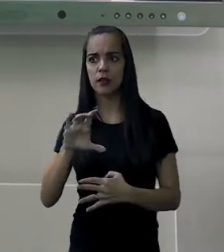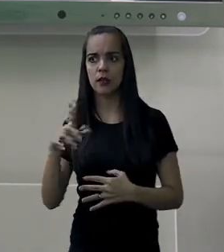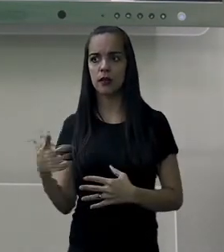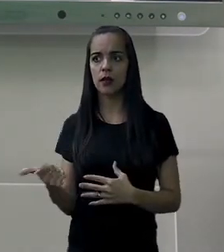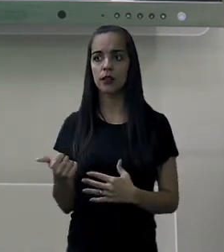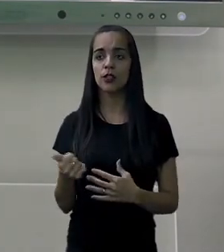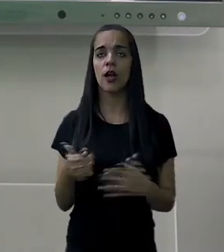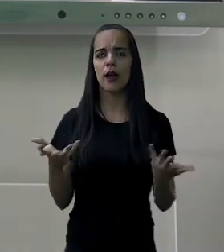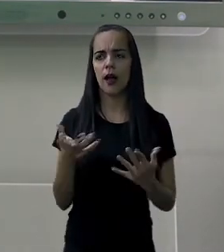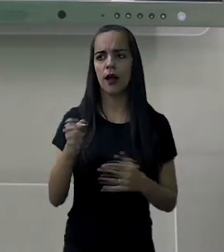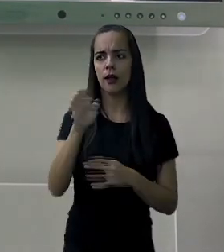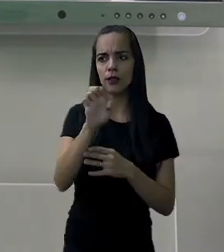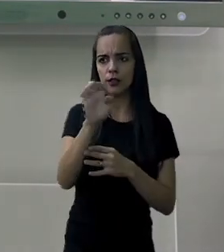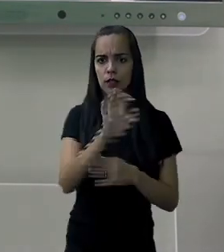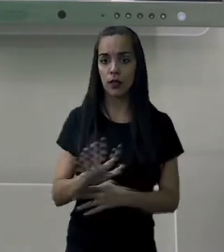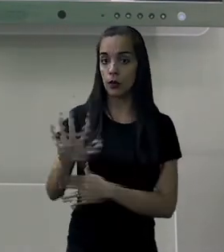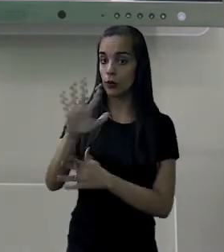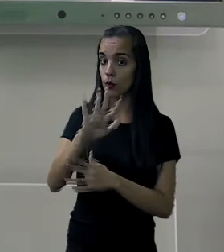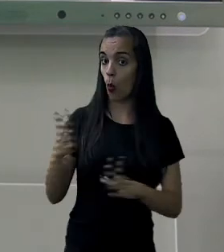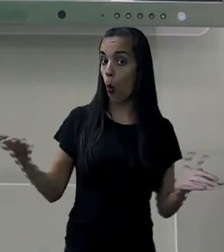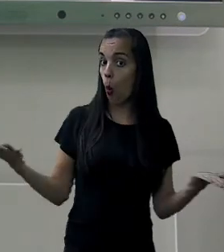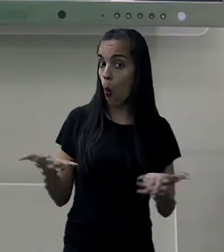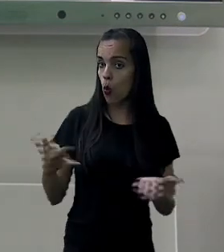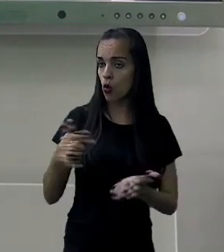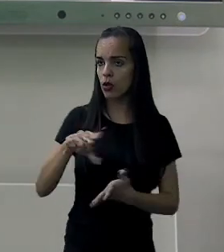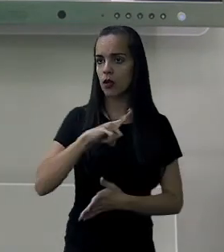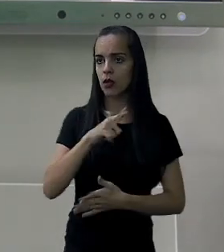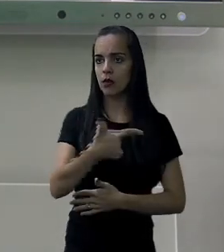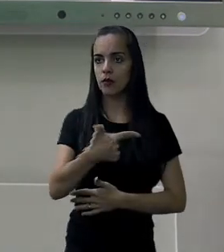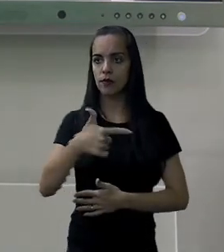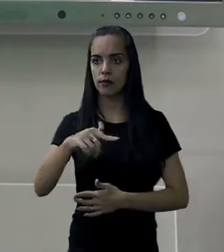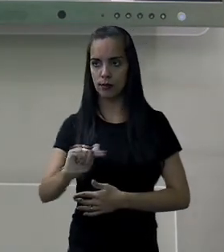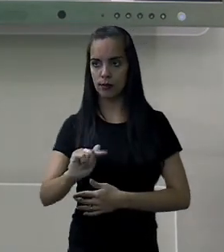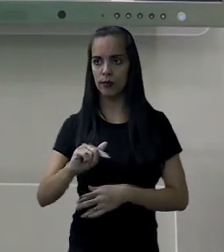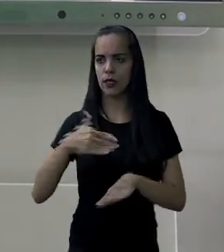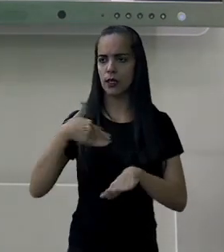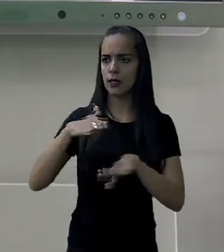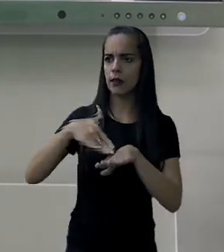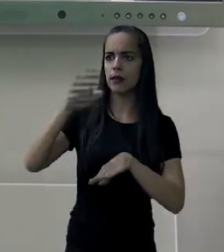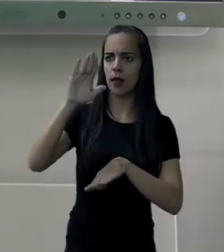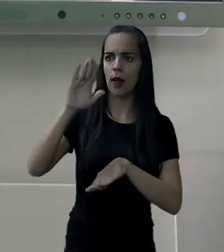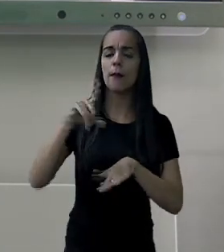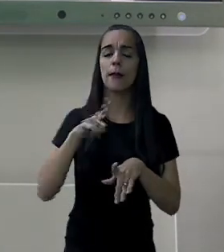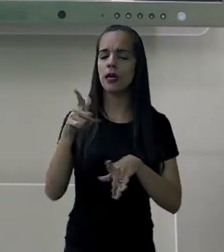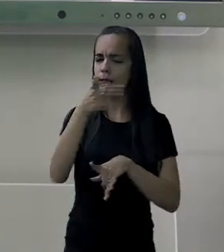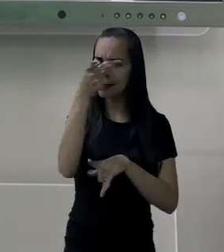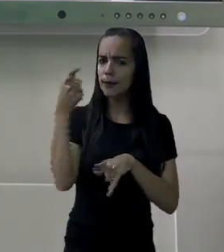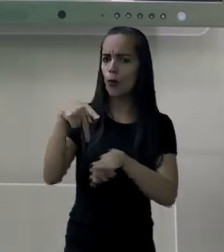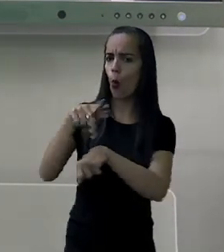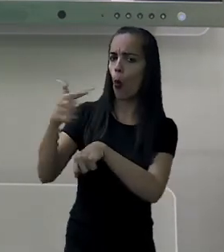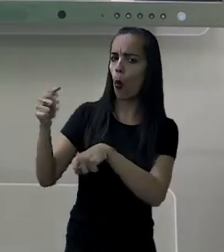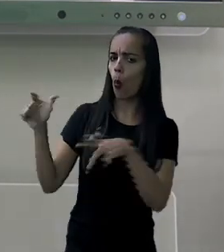Europeia hoje tem 27. Então quer dizer que ainda tem muita gente para entrar.